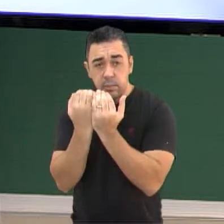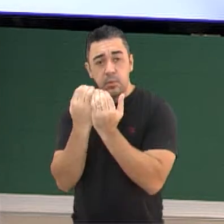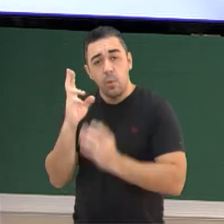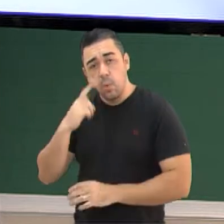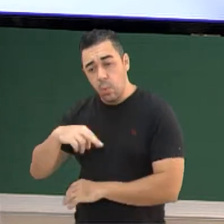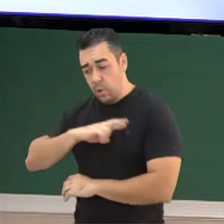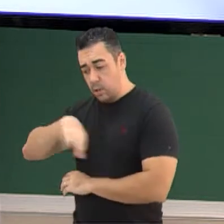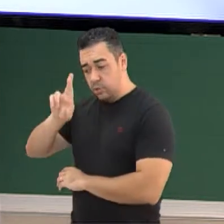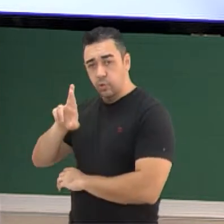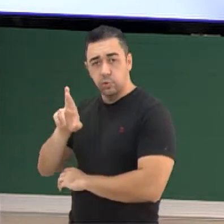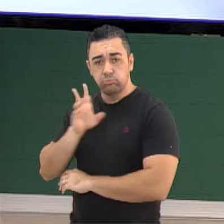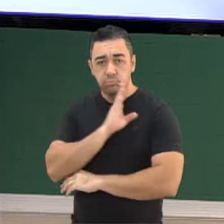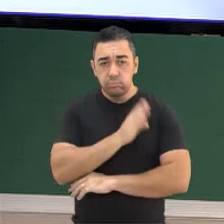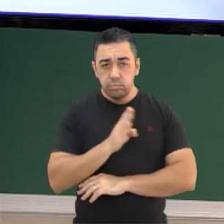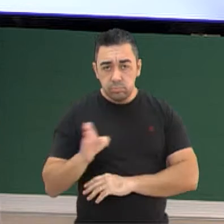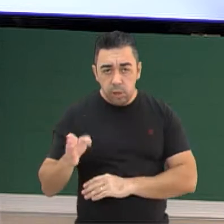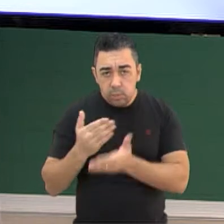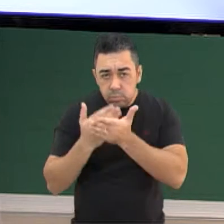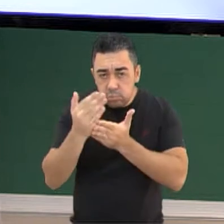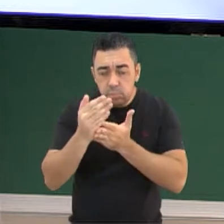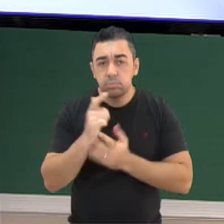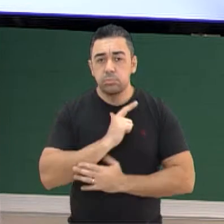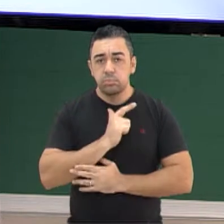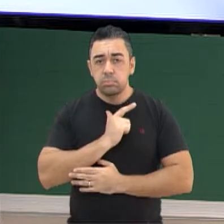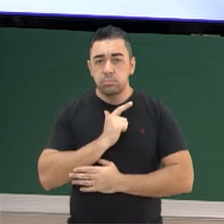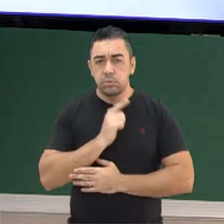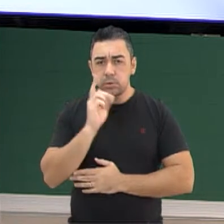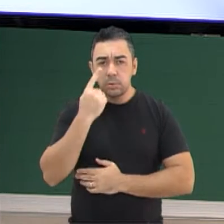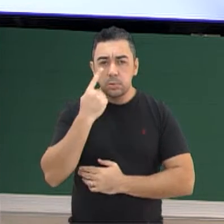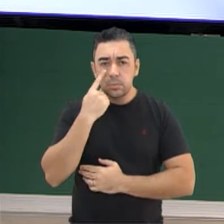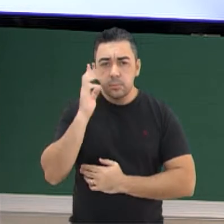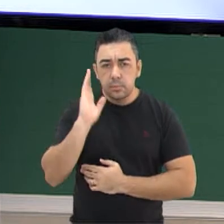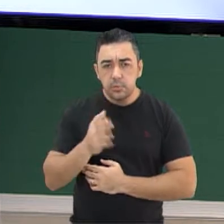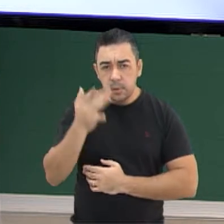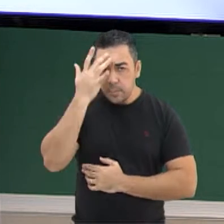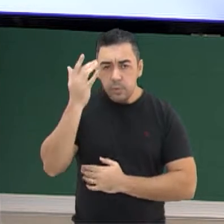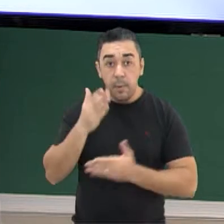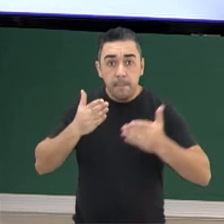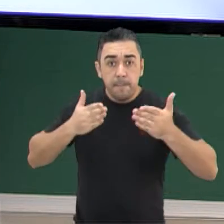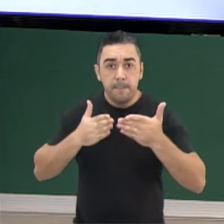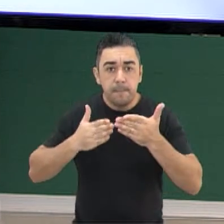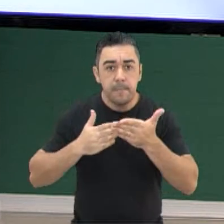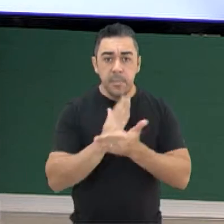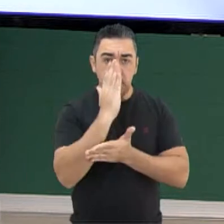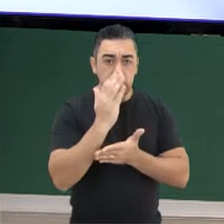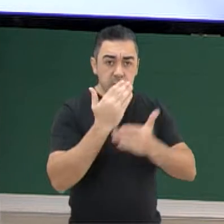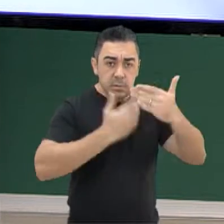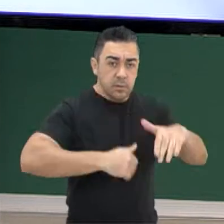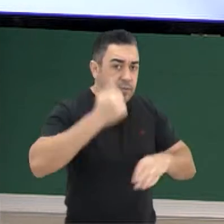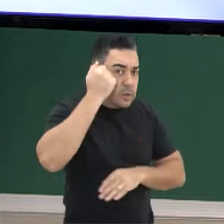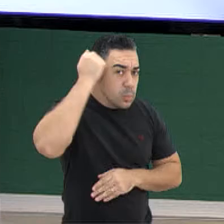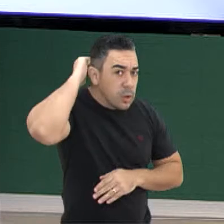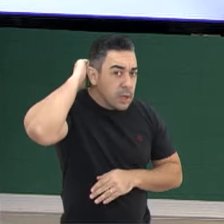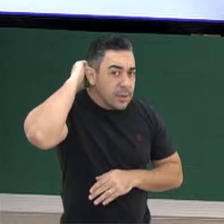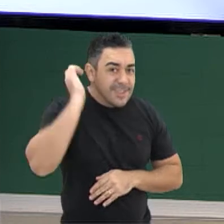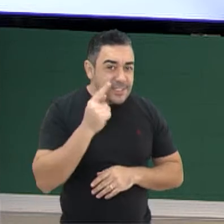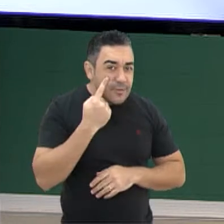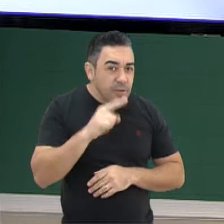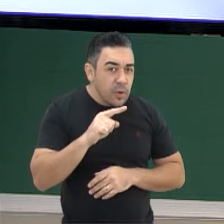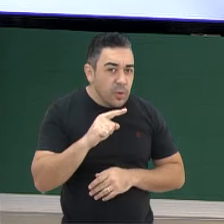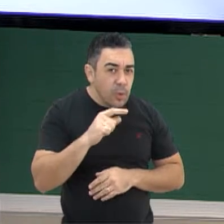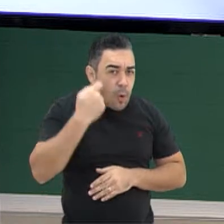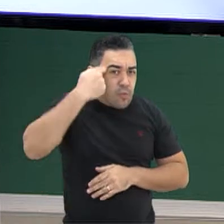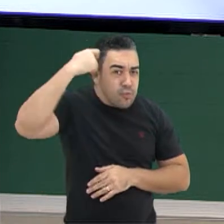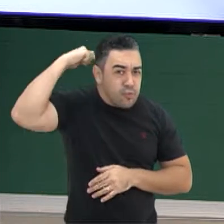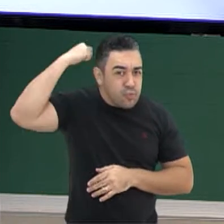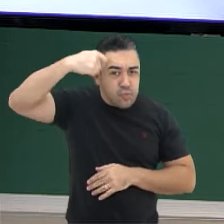religioso. Só para início de conversa. Vocês já viram quando alguém passa no vestibular o que acontece? Então, quer dizer,